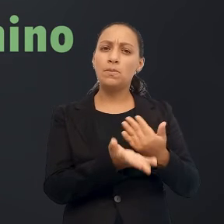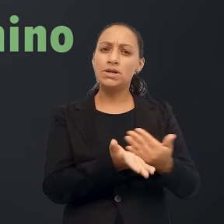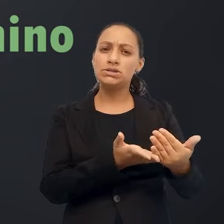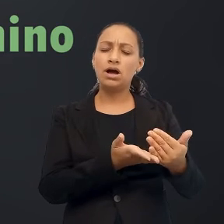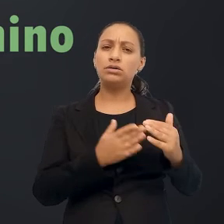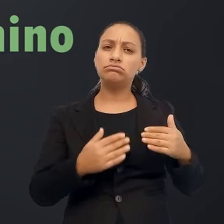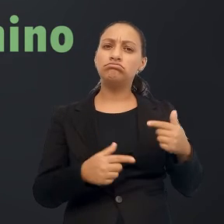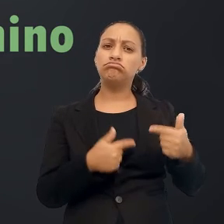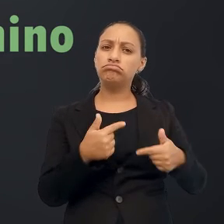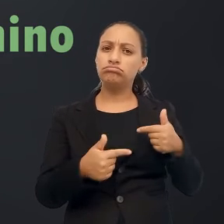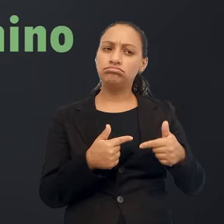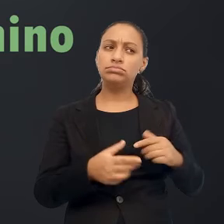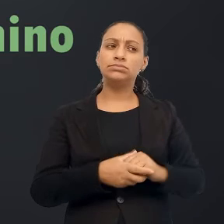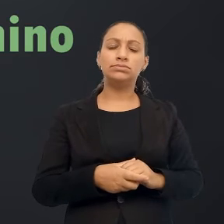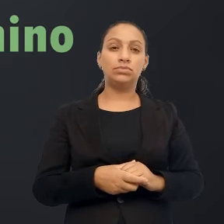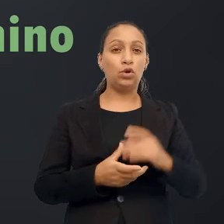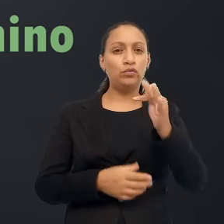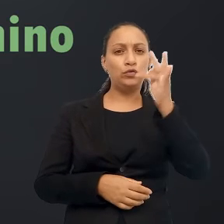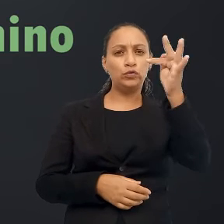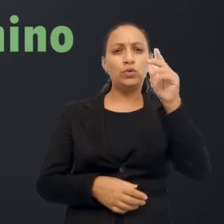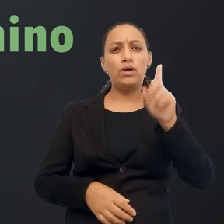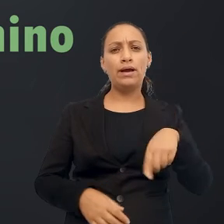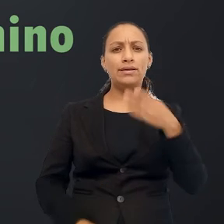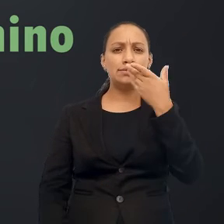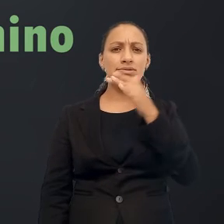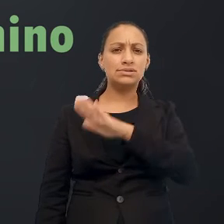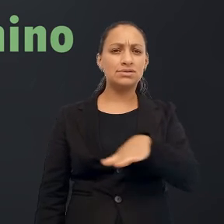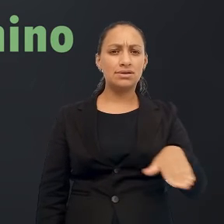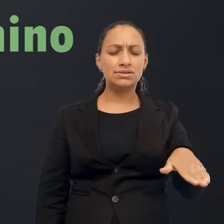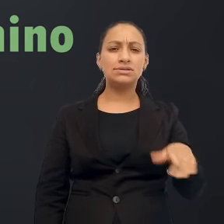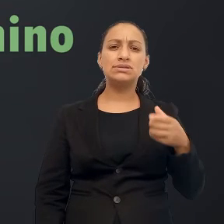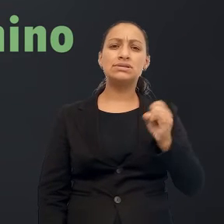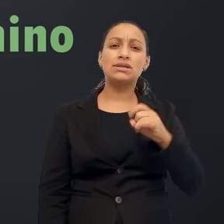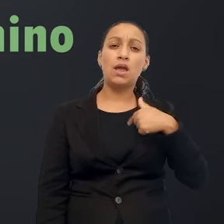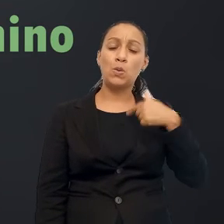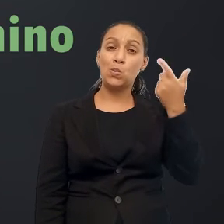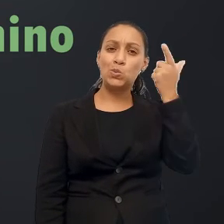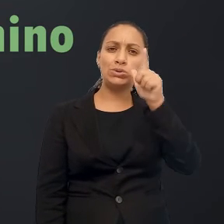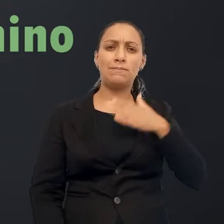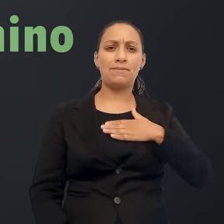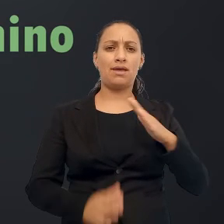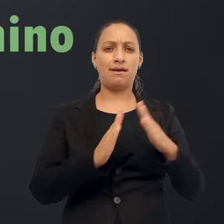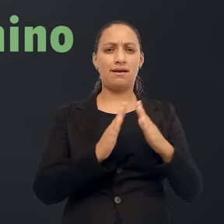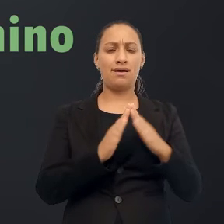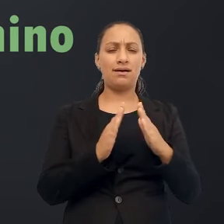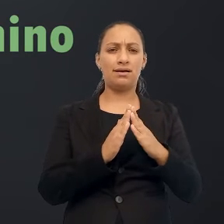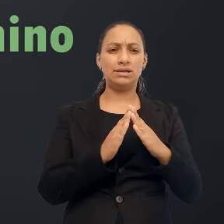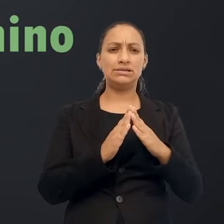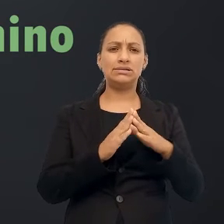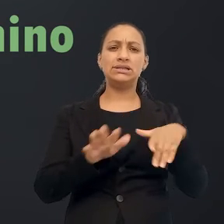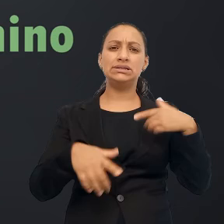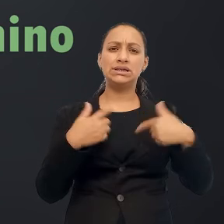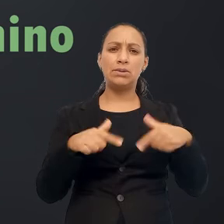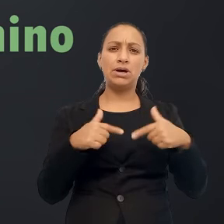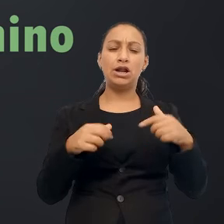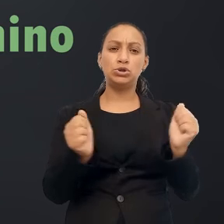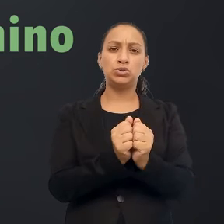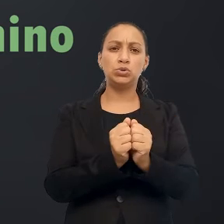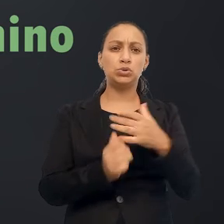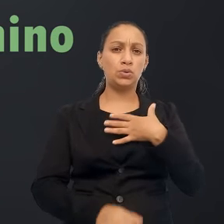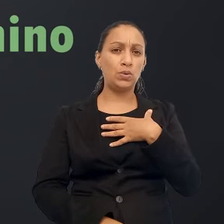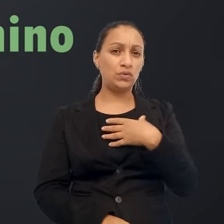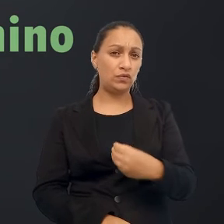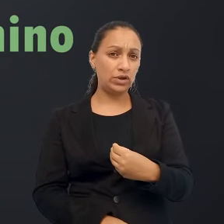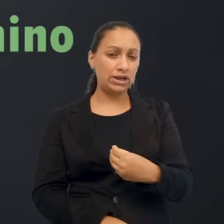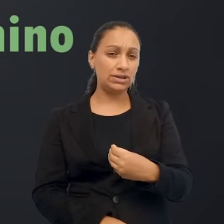o nosso futuro são as crianças, né? Se eu conseguir, na minha casa, trabalhar com os meus filhos,